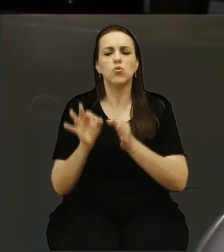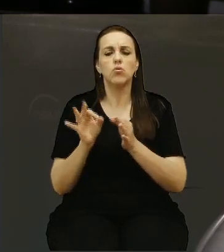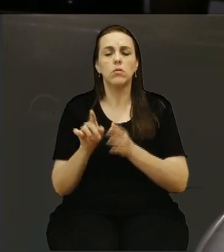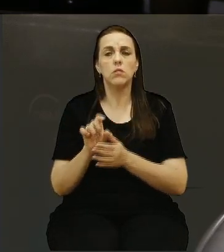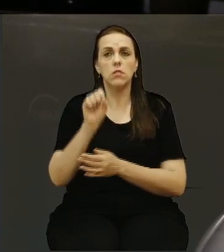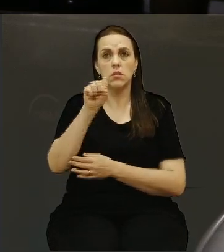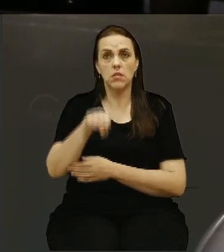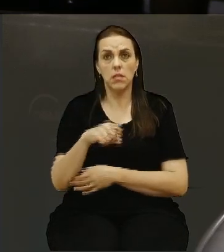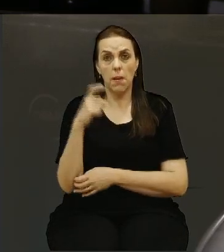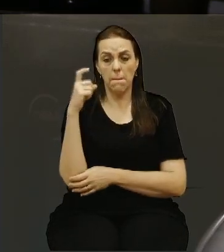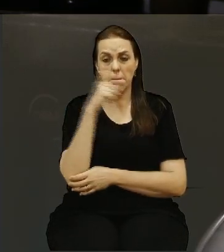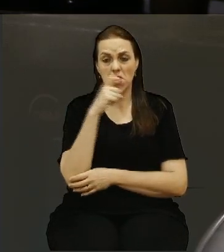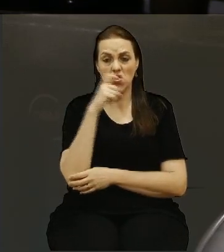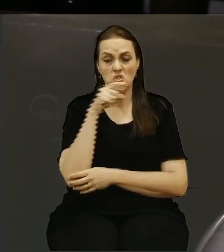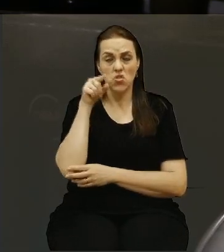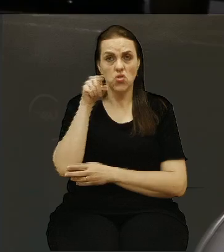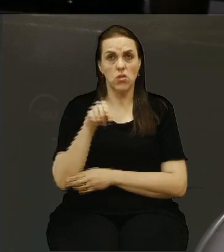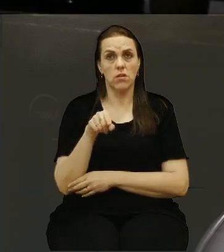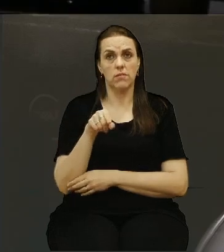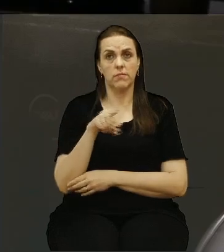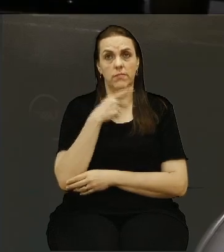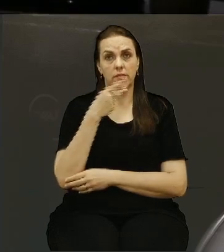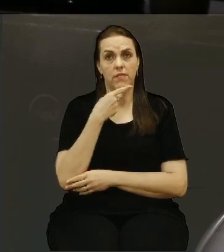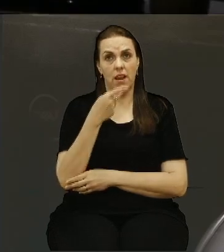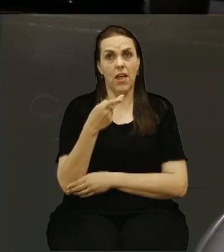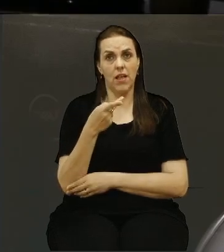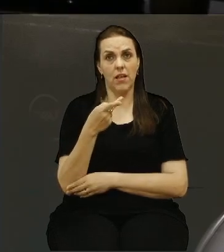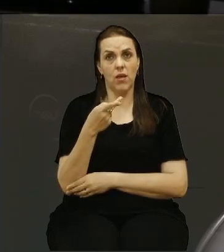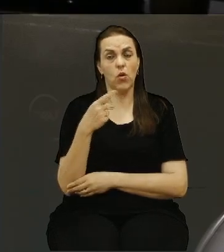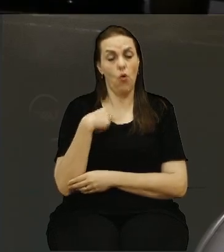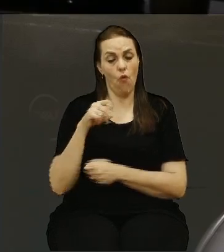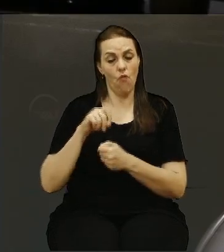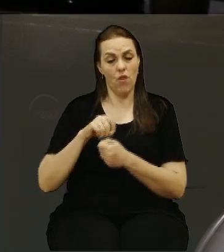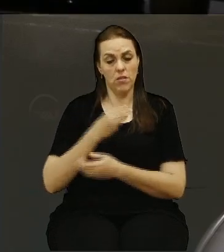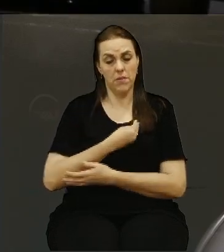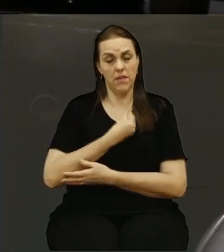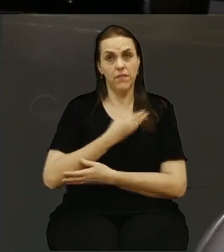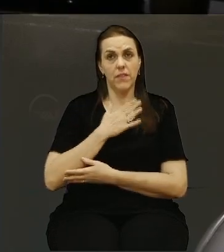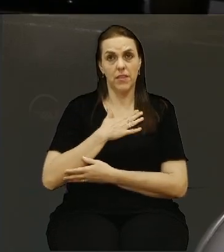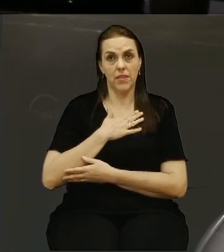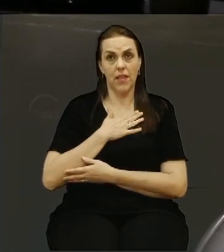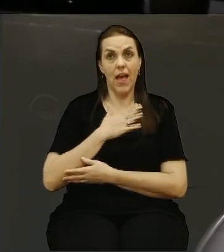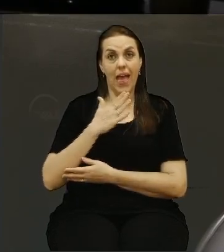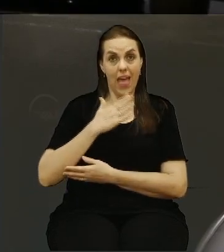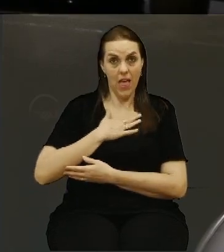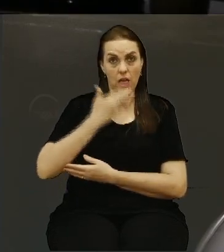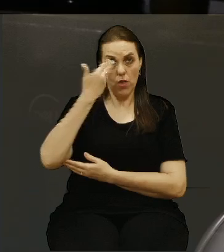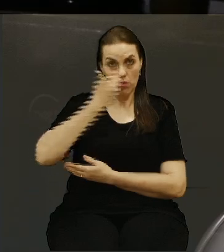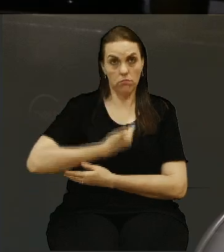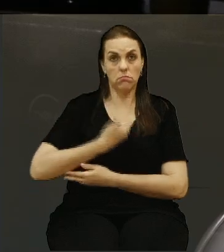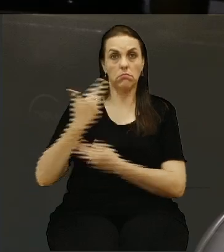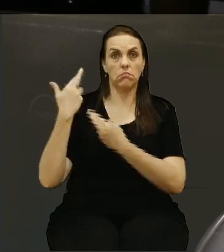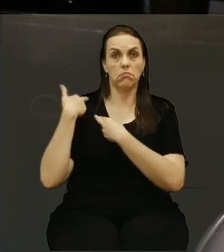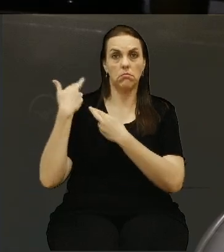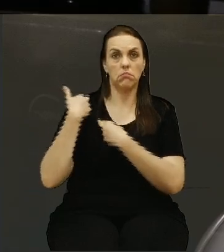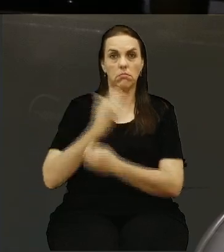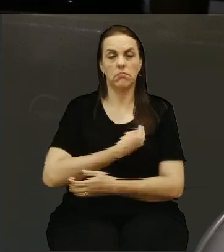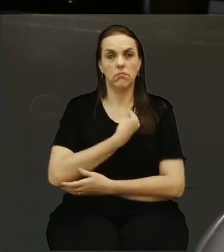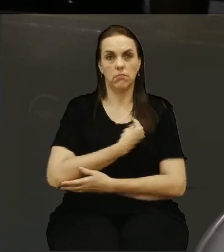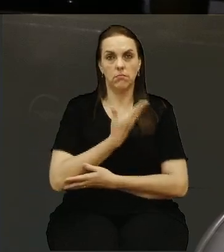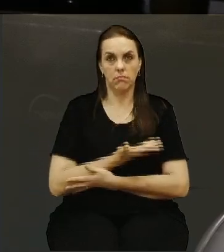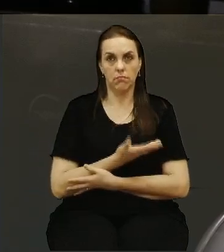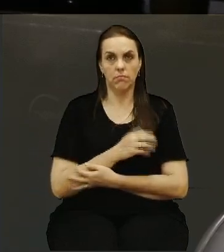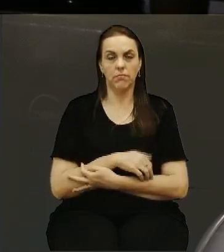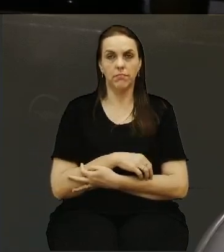esse mentiroso não falasse o que eu faço da minha vida, porque quem sabe o que eu faço da minha vida sou eu. E assim determinou o